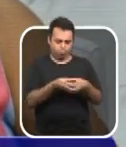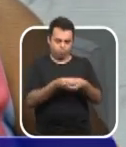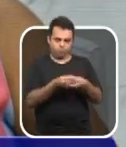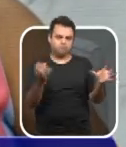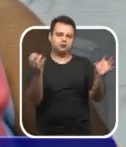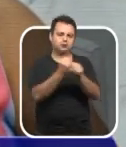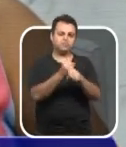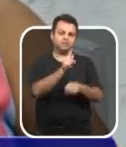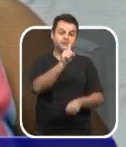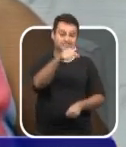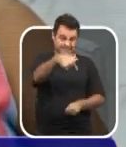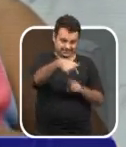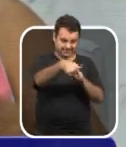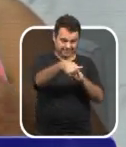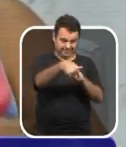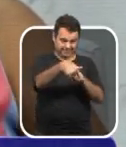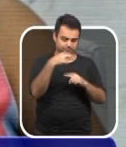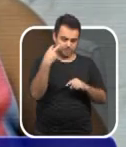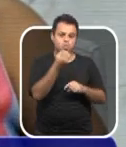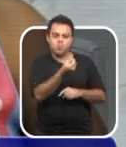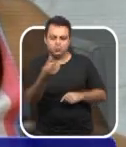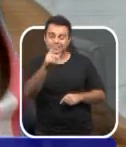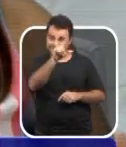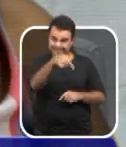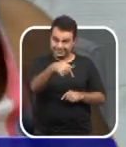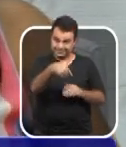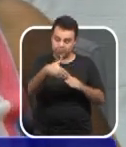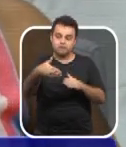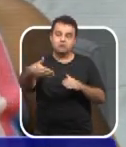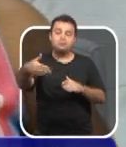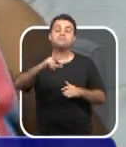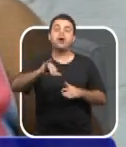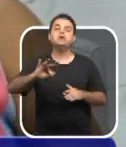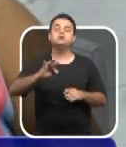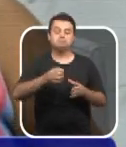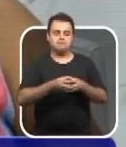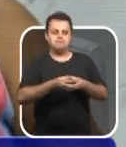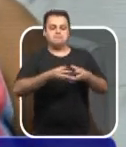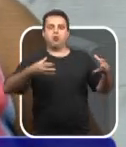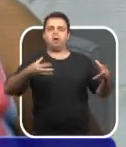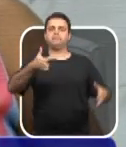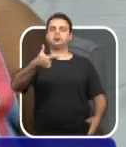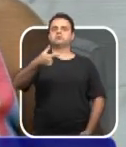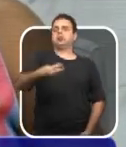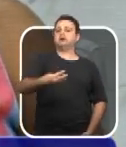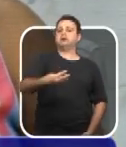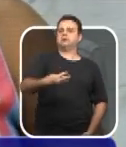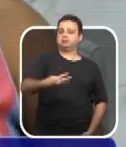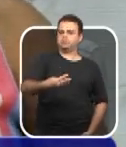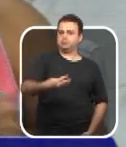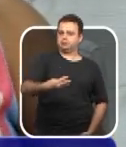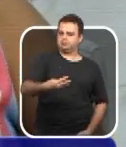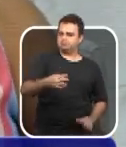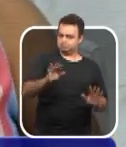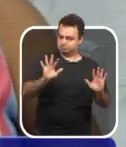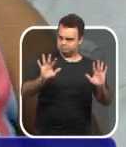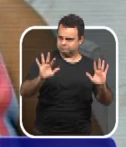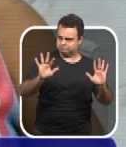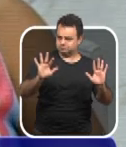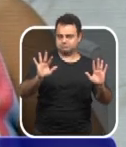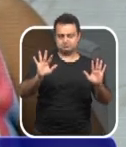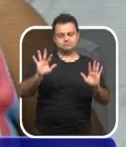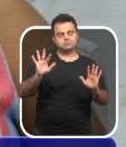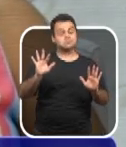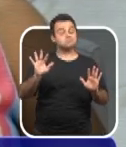esse aumento, né, essa possibilidade de representatividade de vários segmentos da sociedade, eu puxo para o lado da